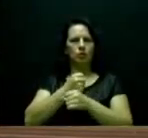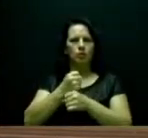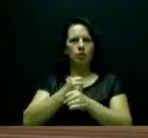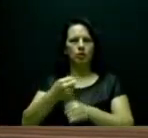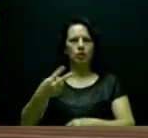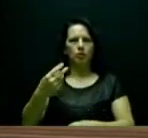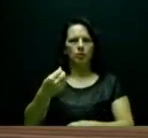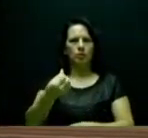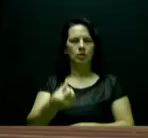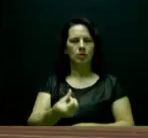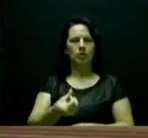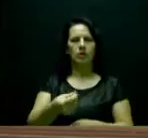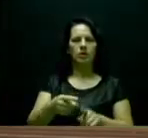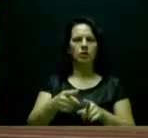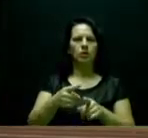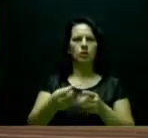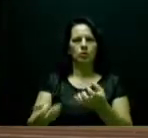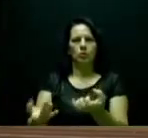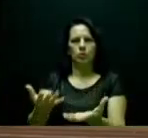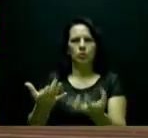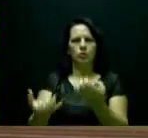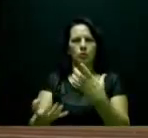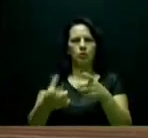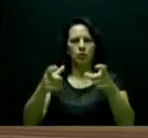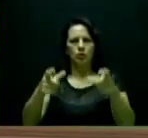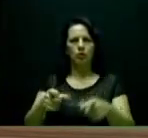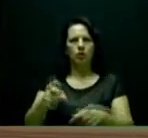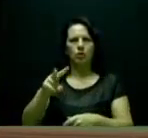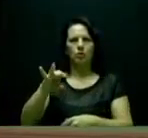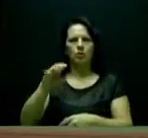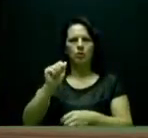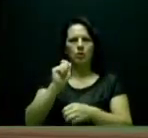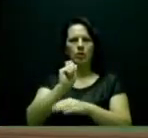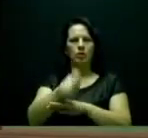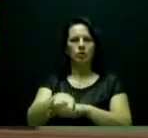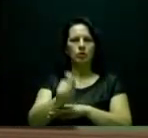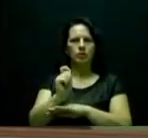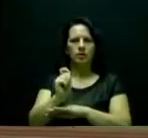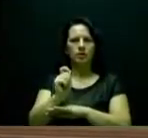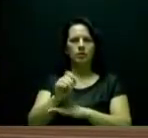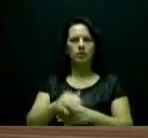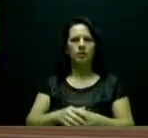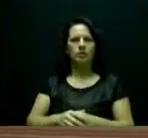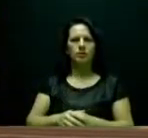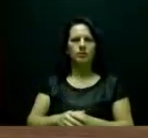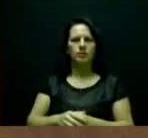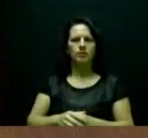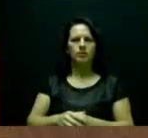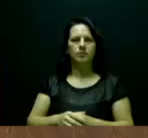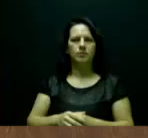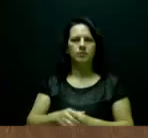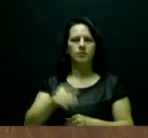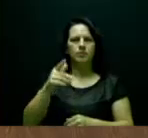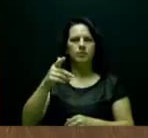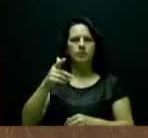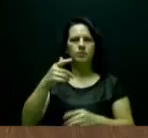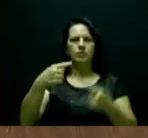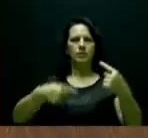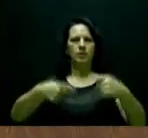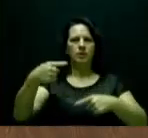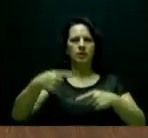famílias atingidas pelo incêndio ocorrido na área denominada Vila dos Pescadores e da Outras Providências. Em